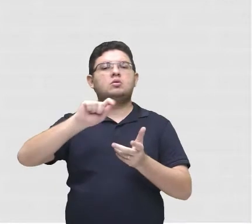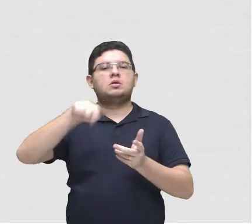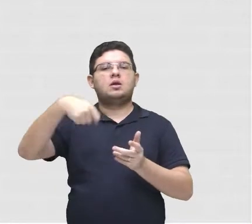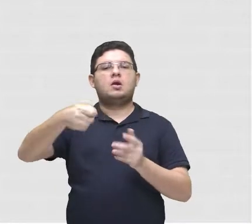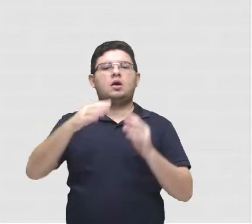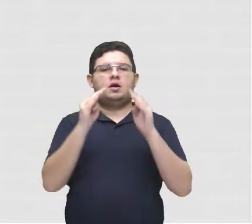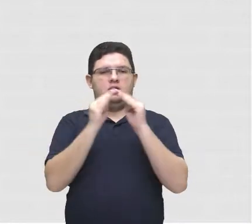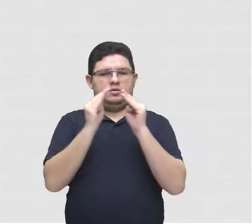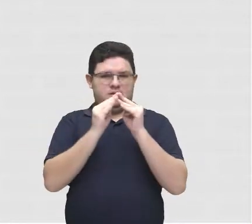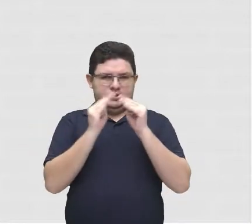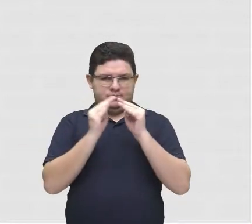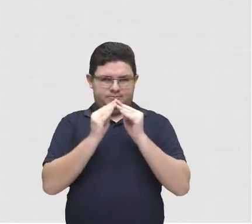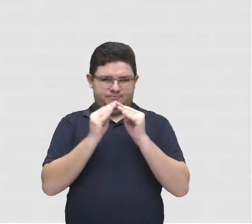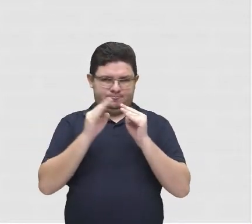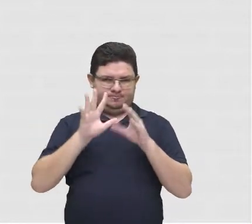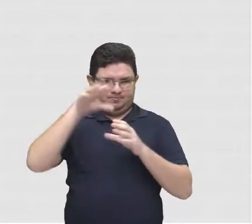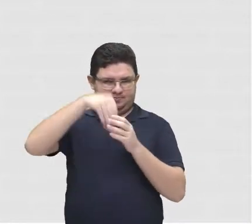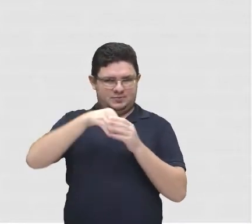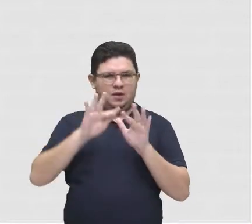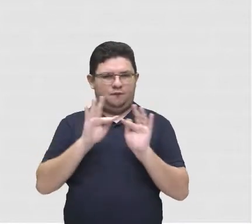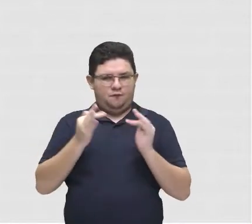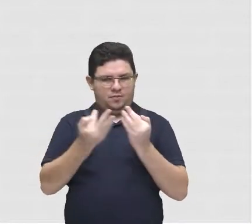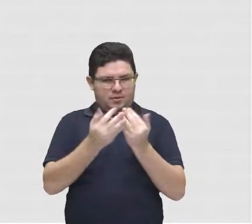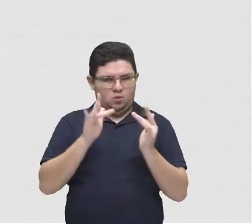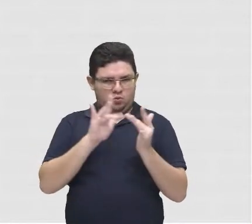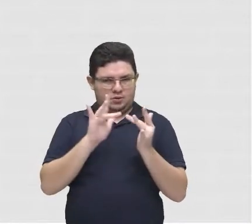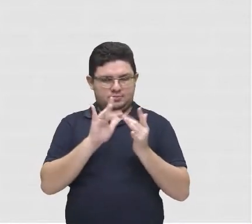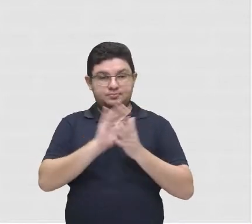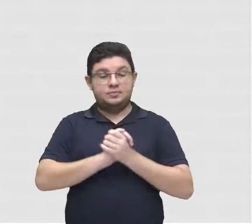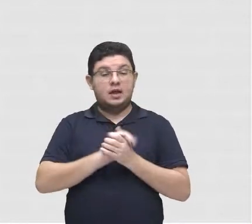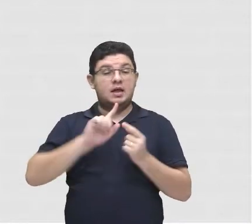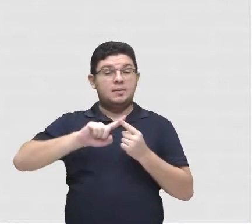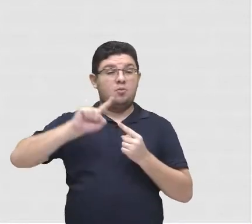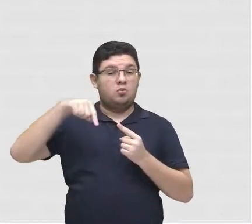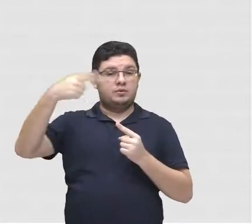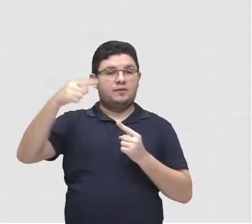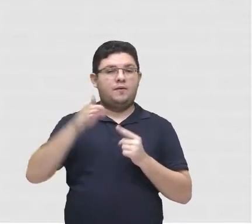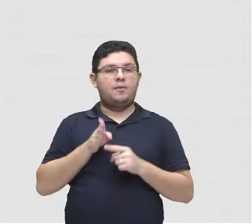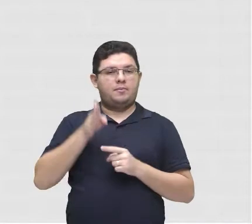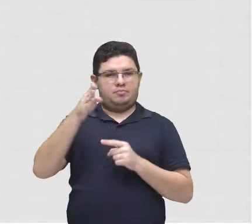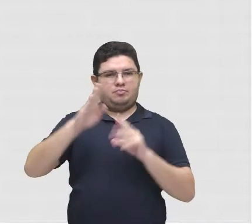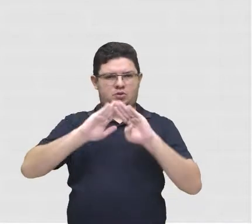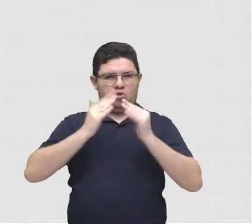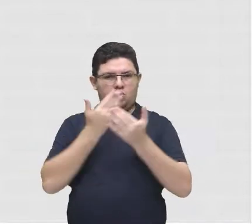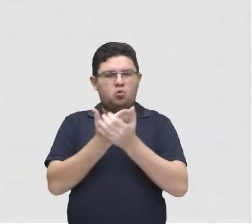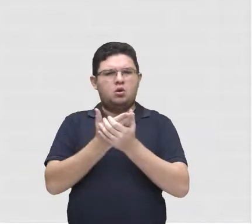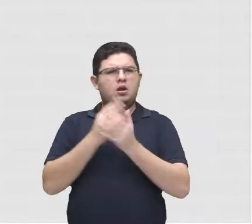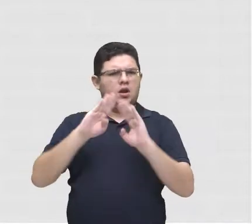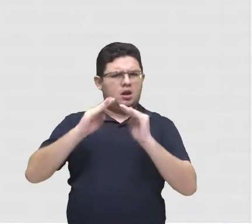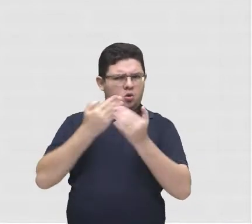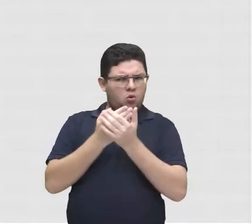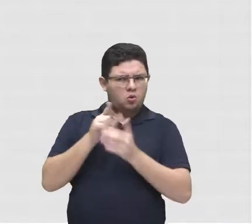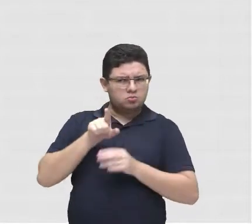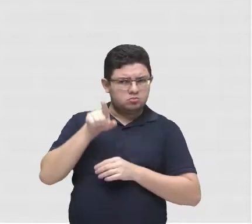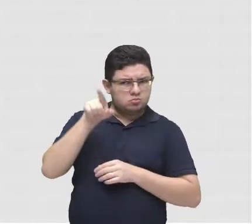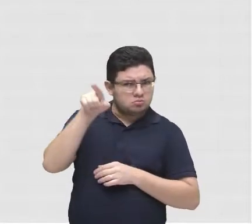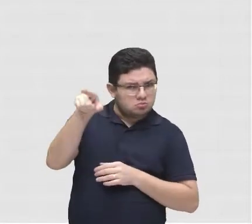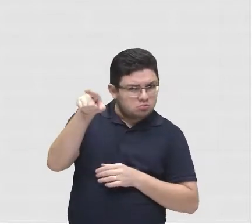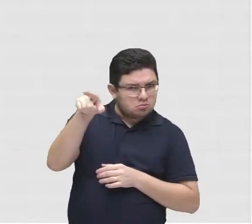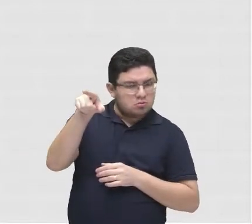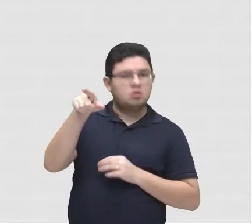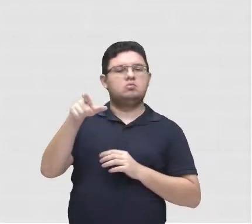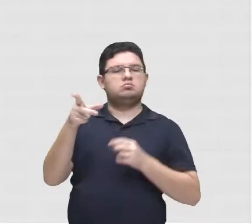ele sai, aí vai para a escola. Quando ele chega na escola, ele começa a entender